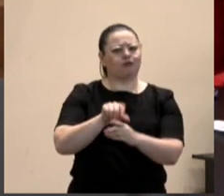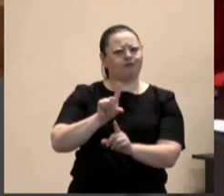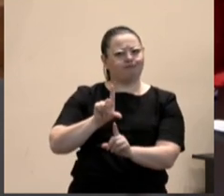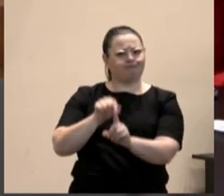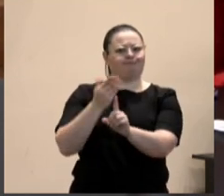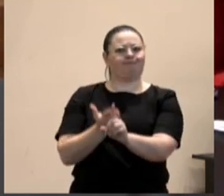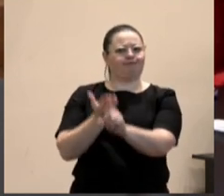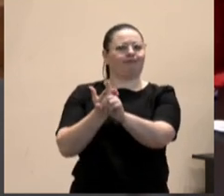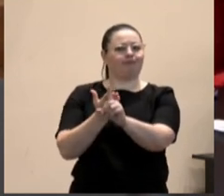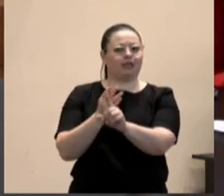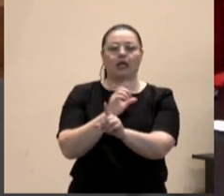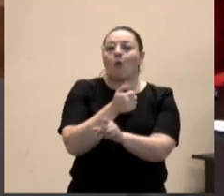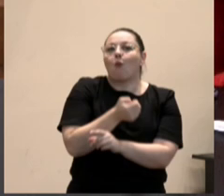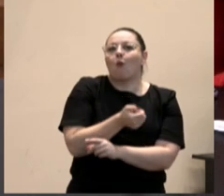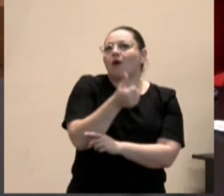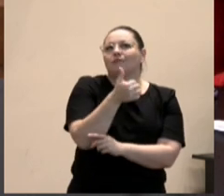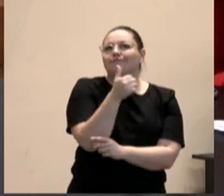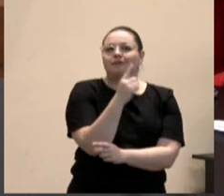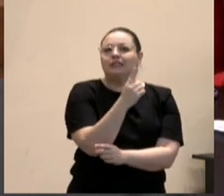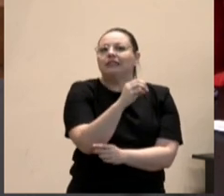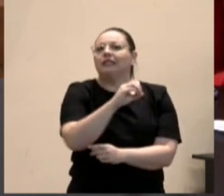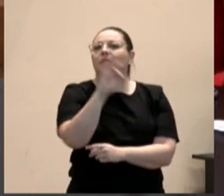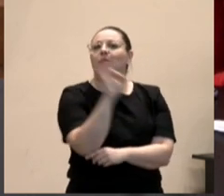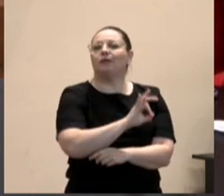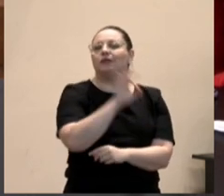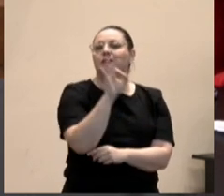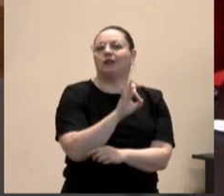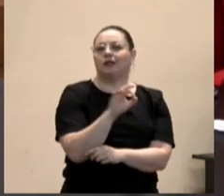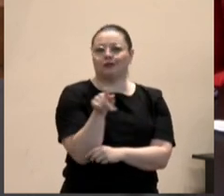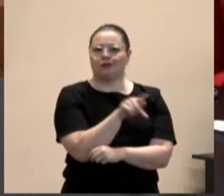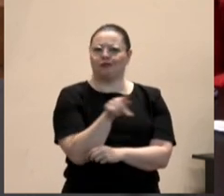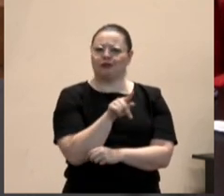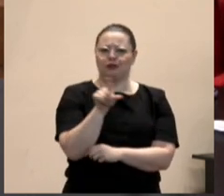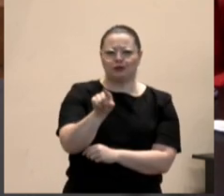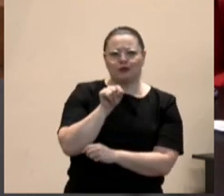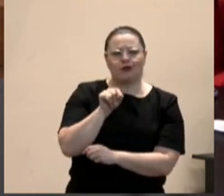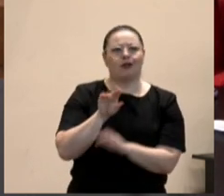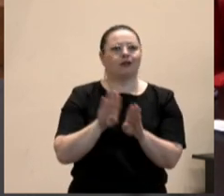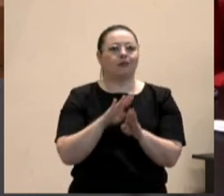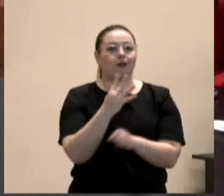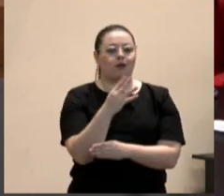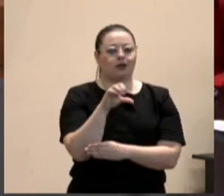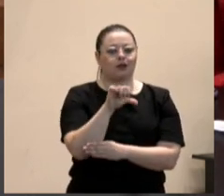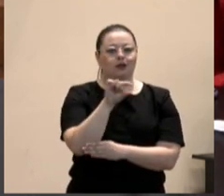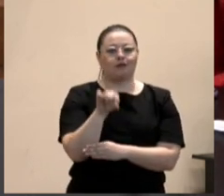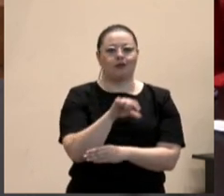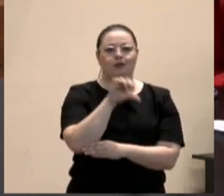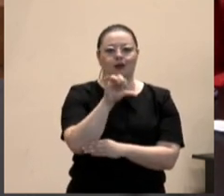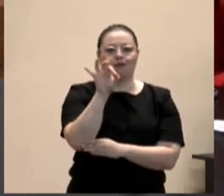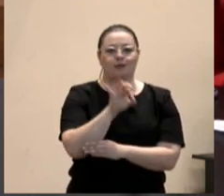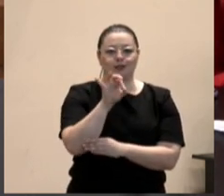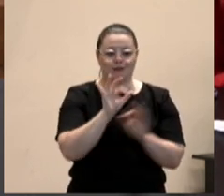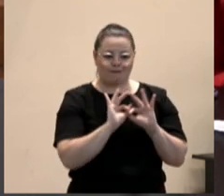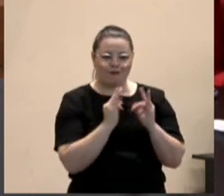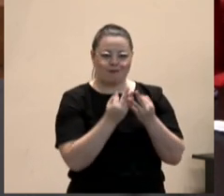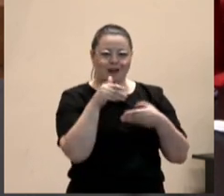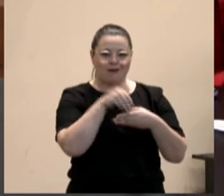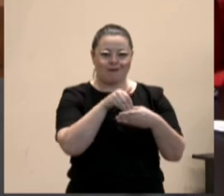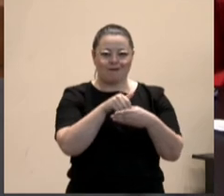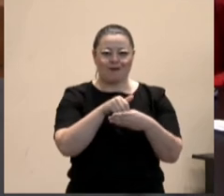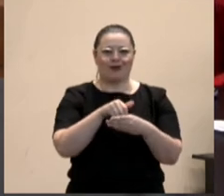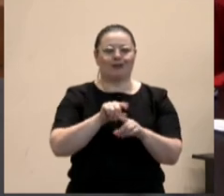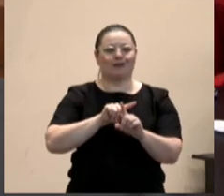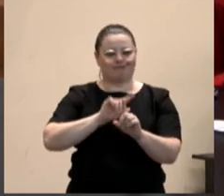100% dos votos dos professores e 49,9% 0,1% do voto dos pais e não se elegeu